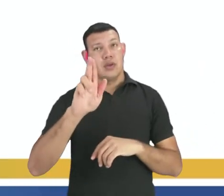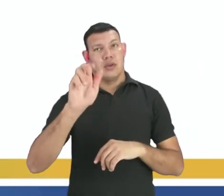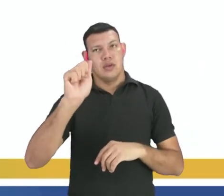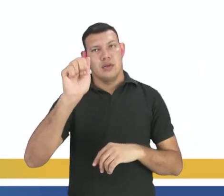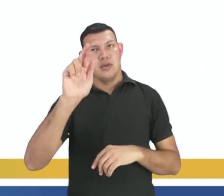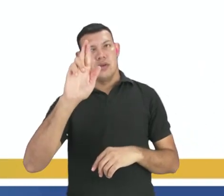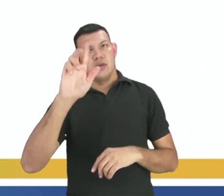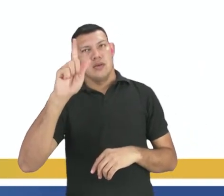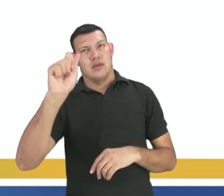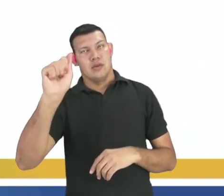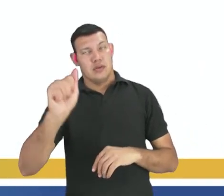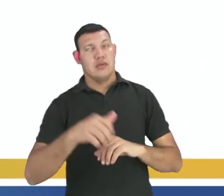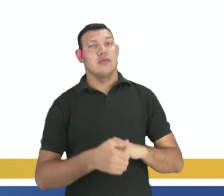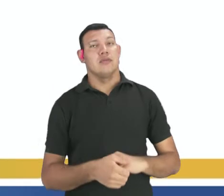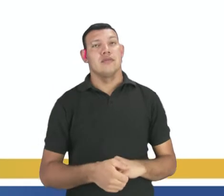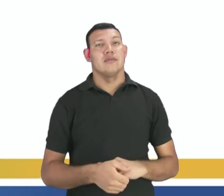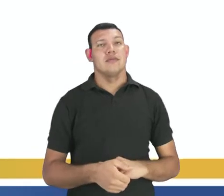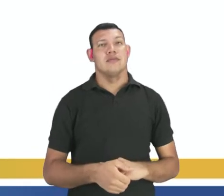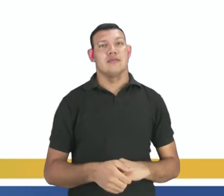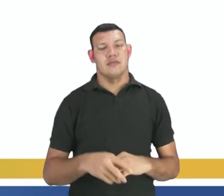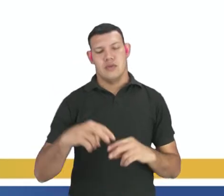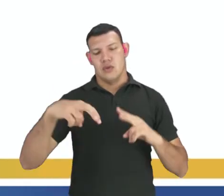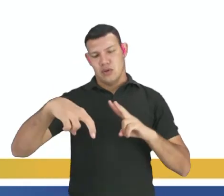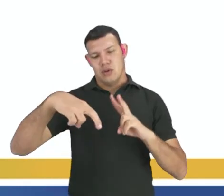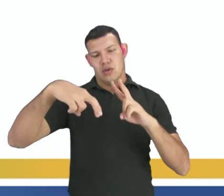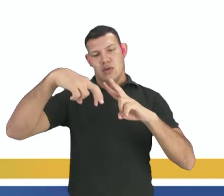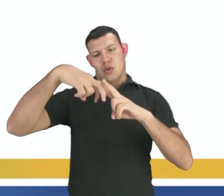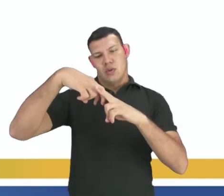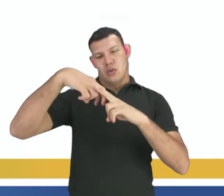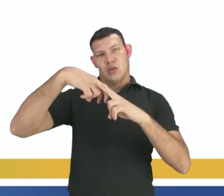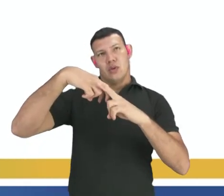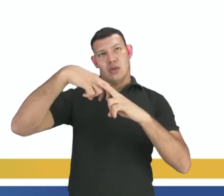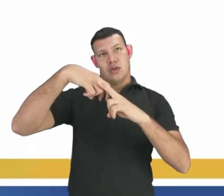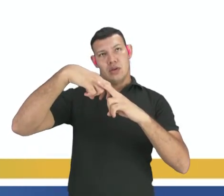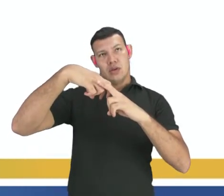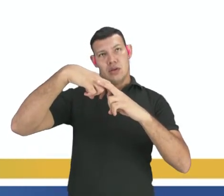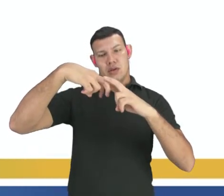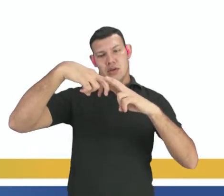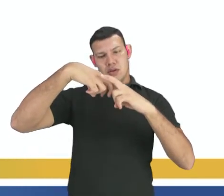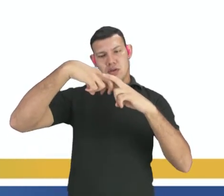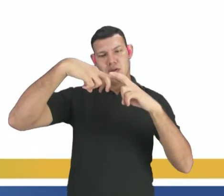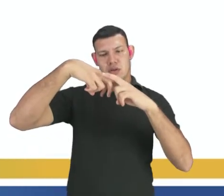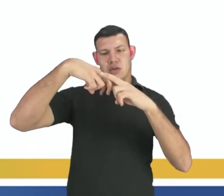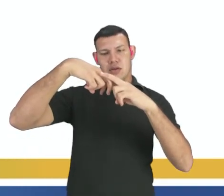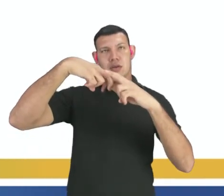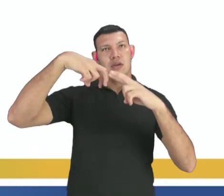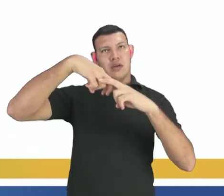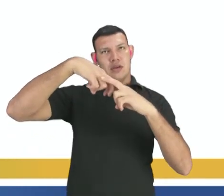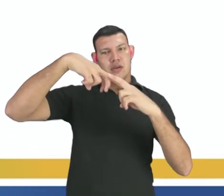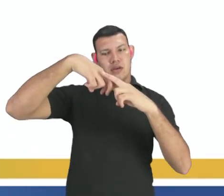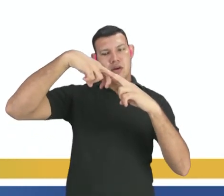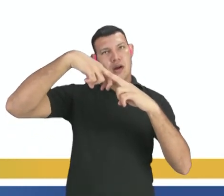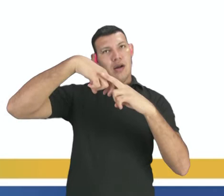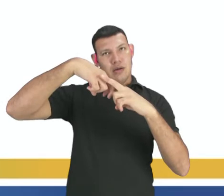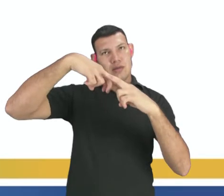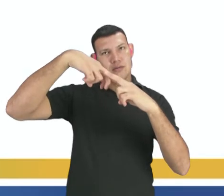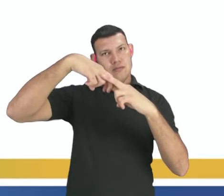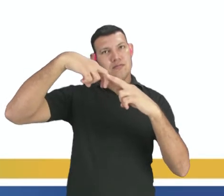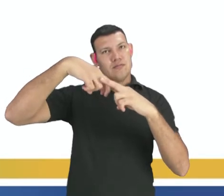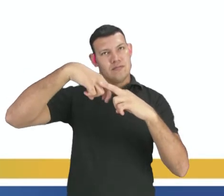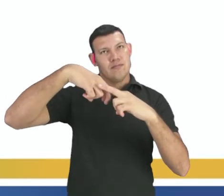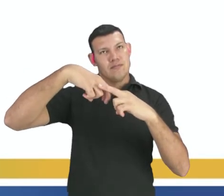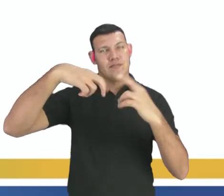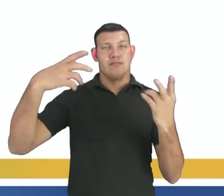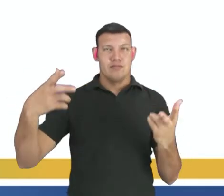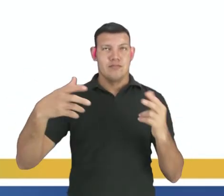guarda é aquela posição onde as pernas do atleta são como uma fortaleza que impedem a progressão daquele que está